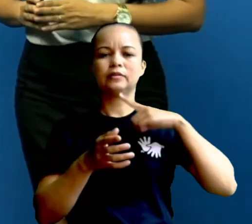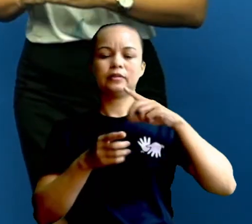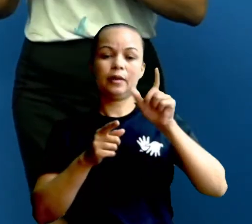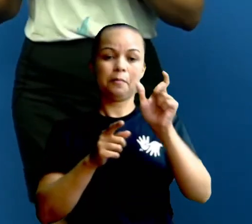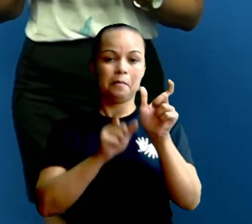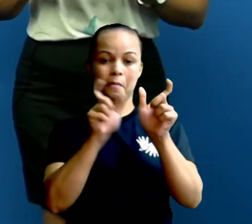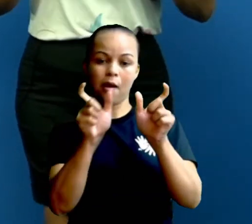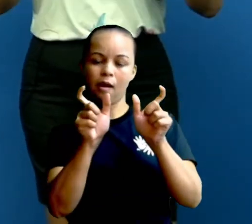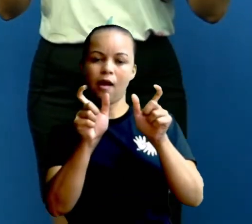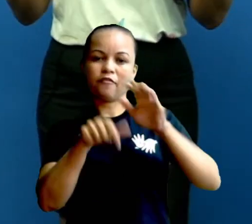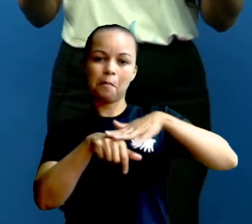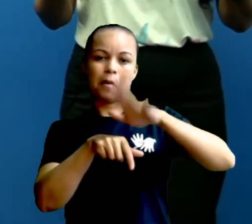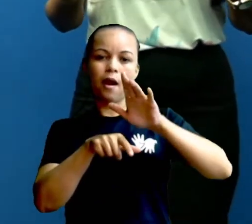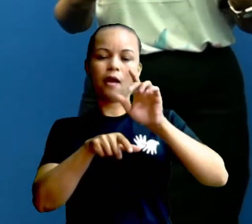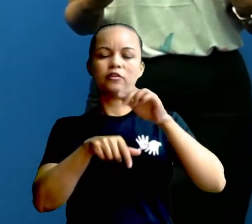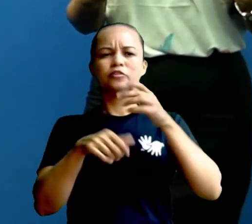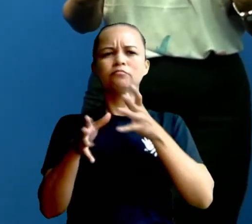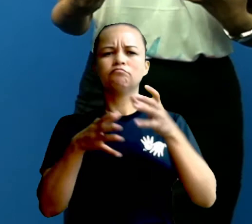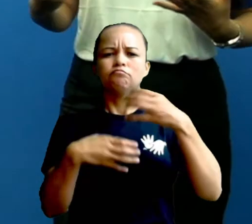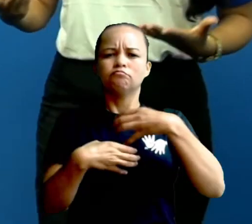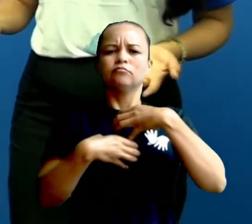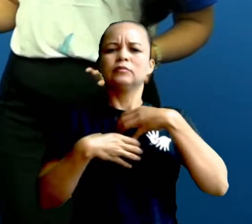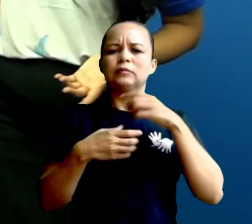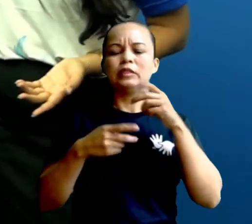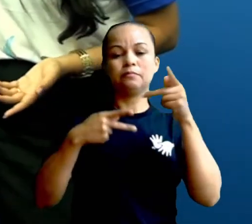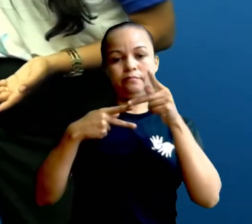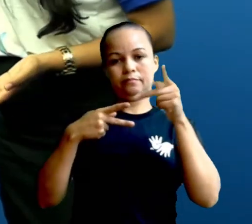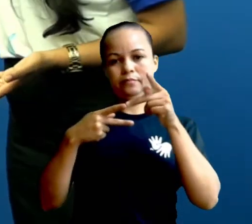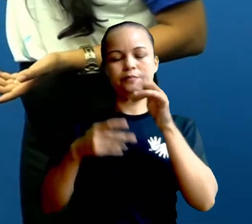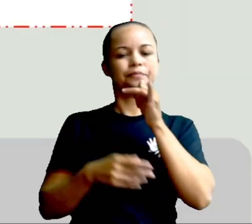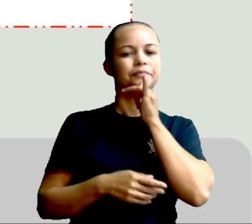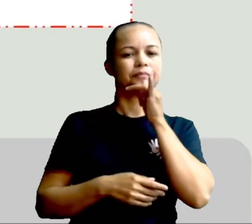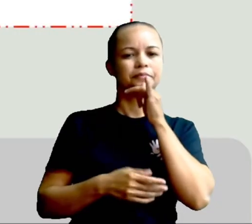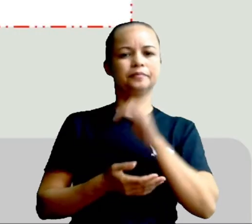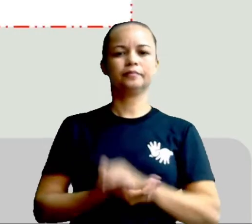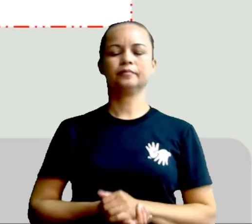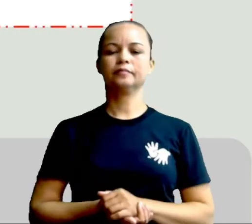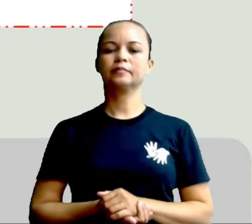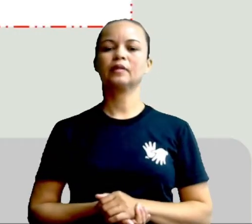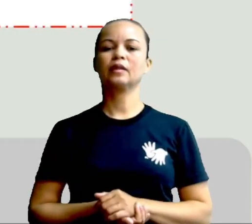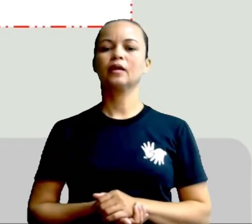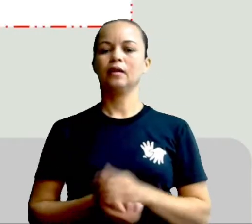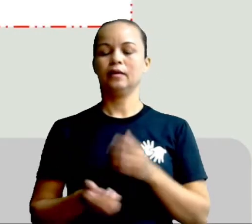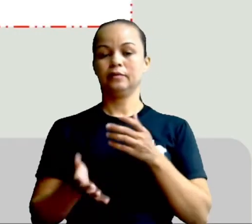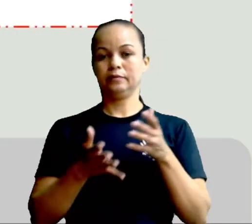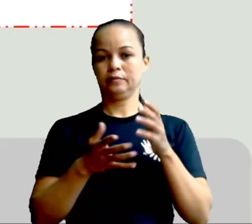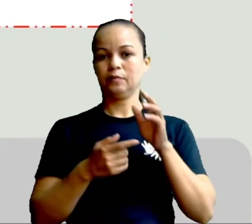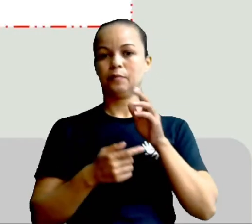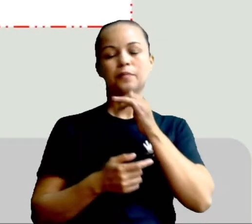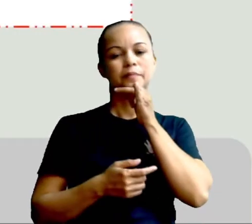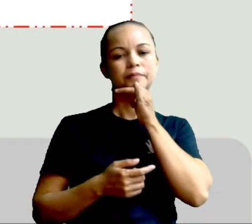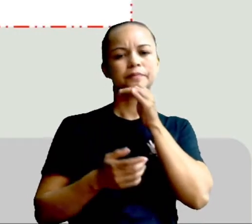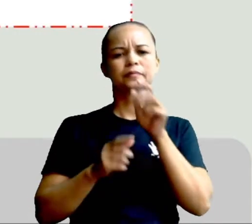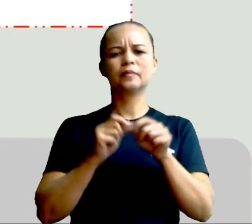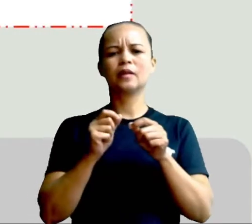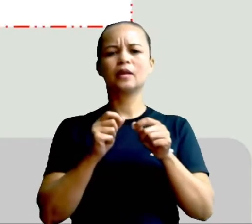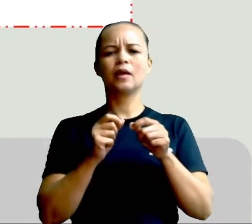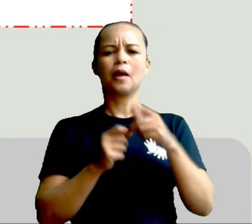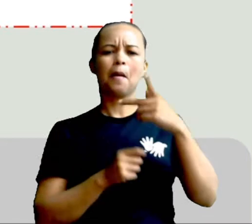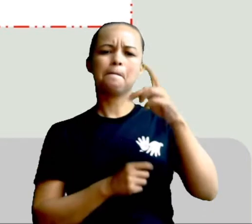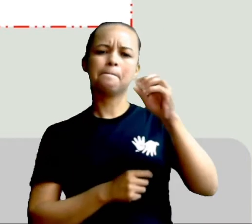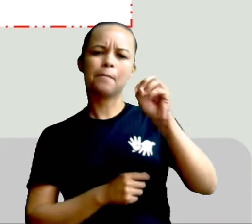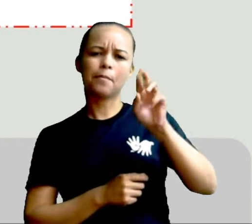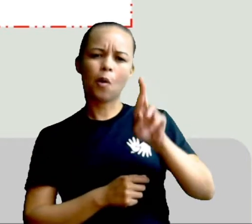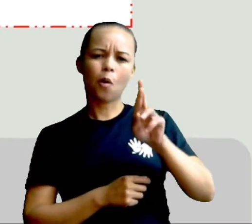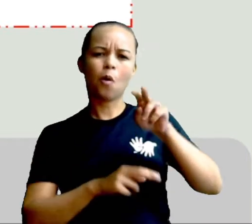palavra que tem ali o sentido de preposição. Por exemplo, ó, tem um valor de preposição. Por exemplo,